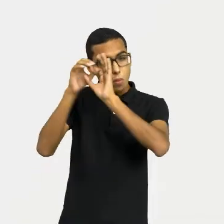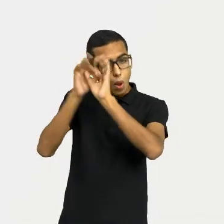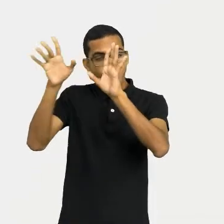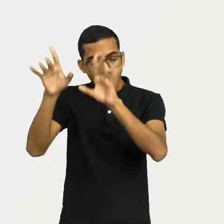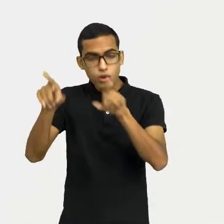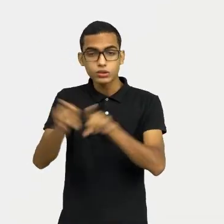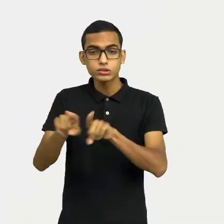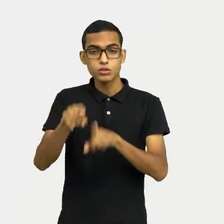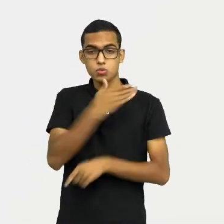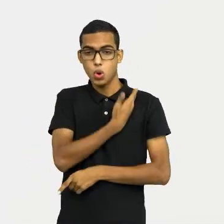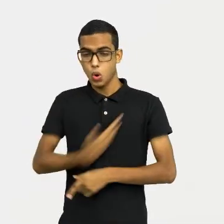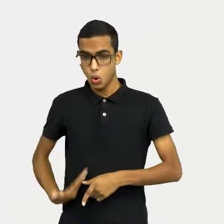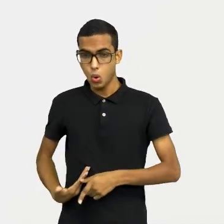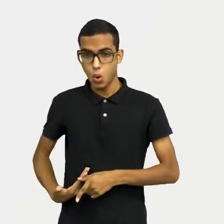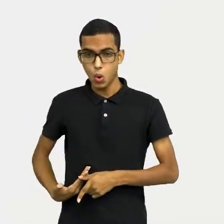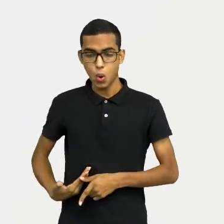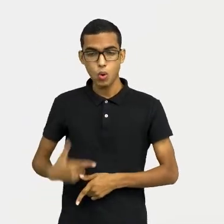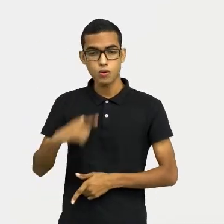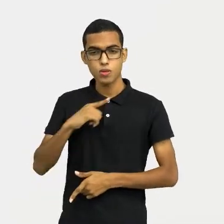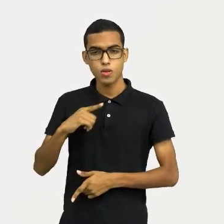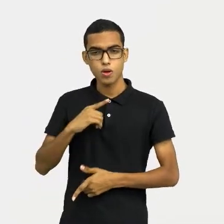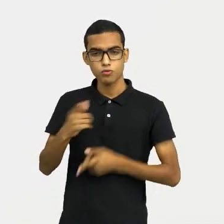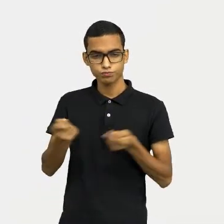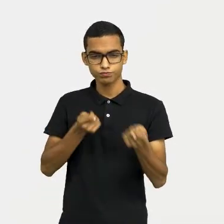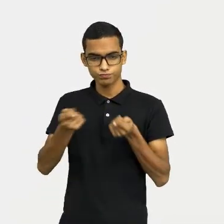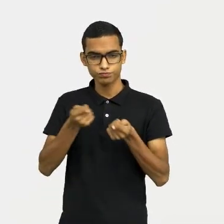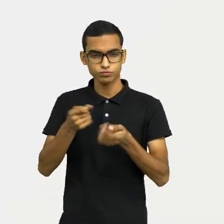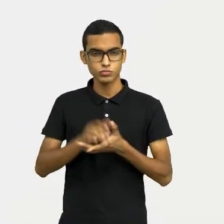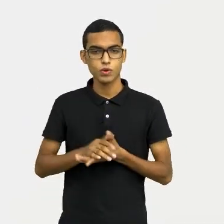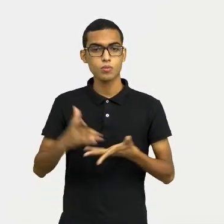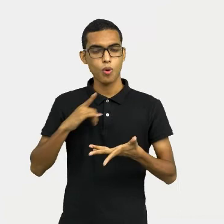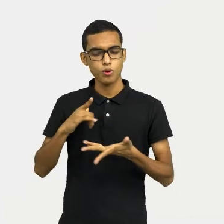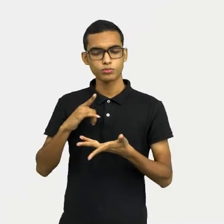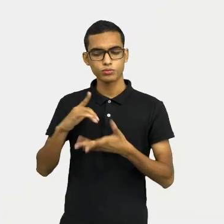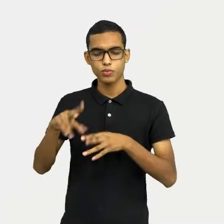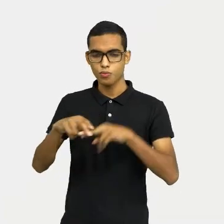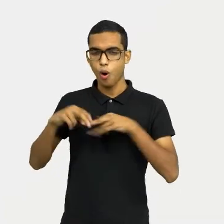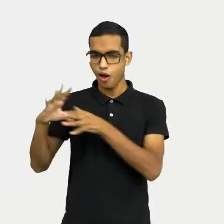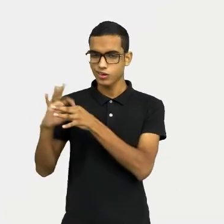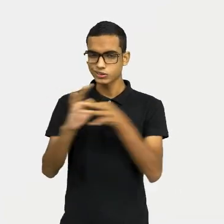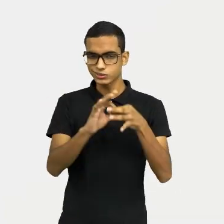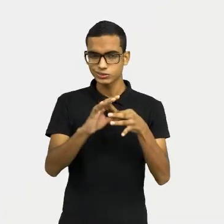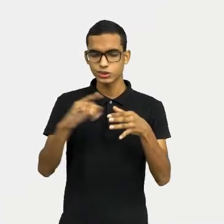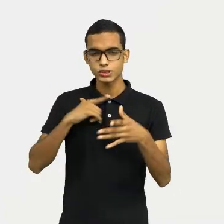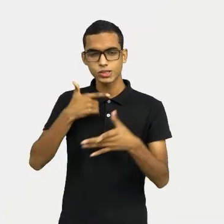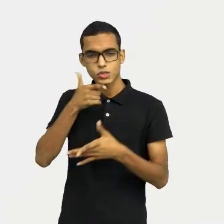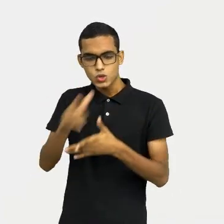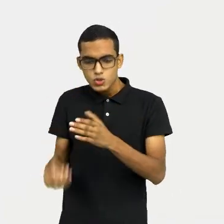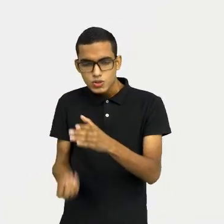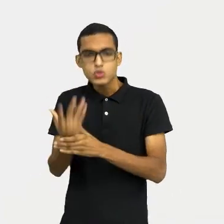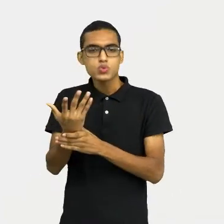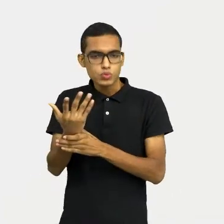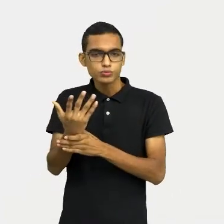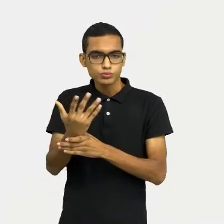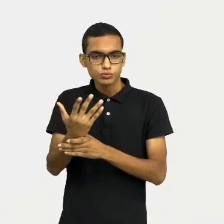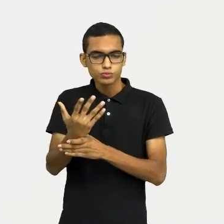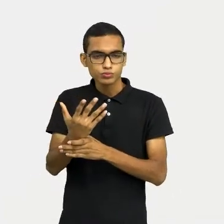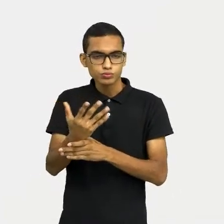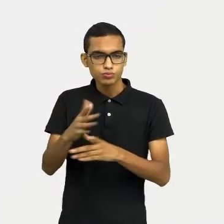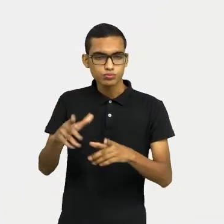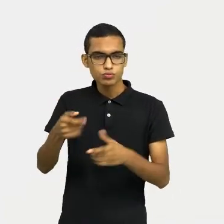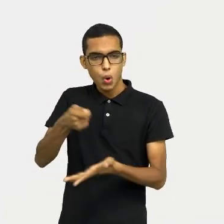de Direito. É neste contexto que surgiram os regimes totalitários, como fascismo e nazismo. Então, nós vamos ter aí